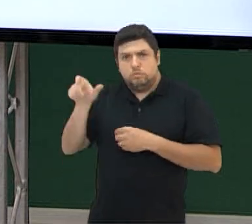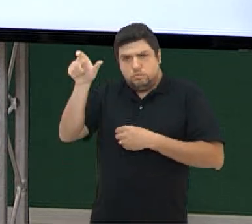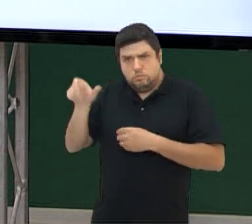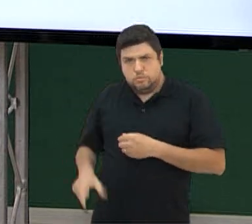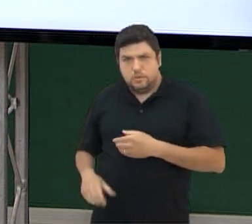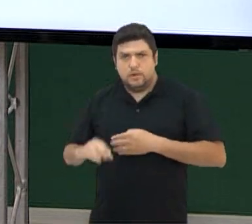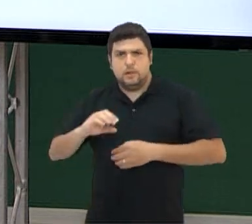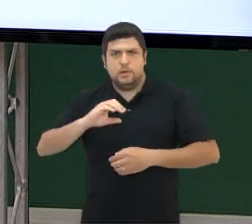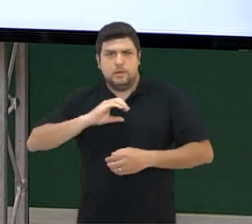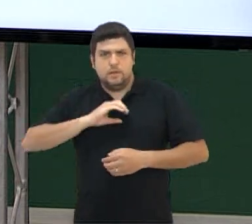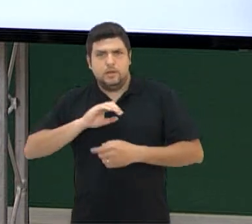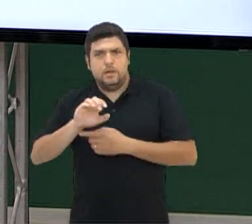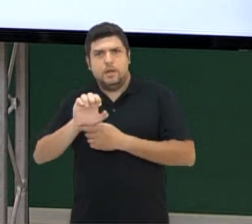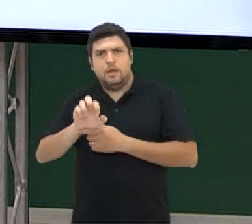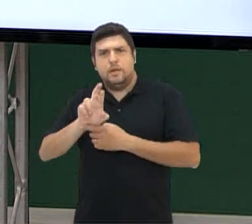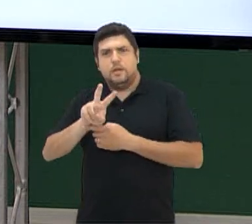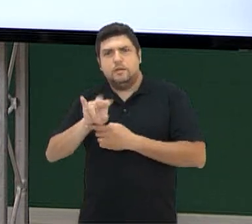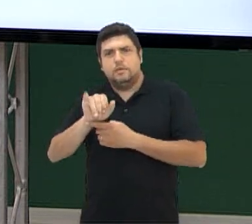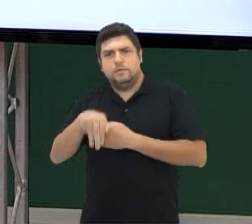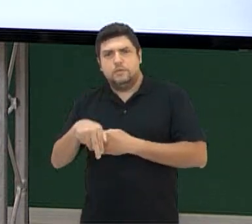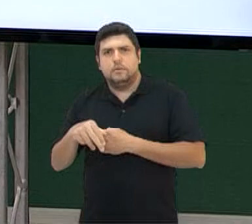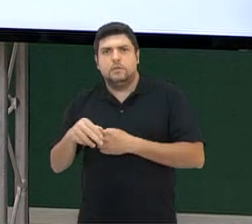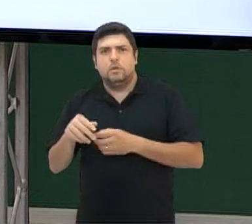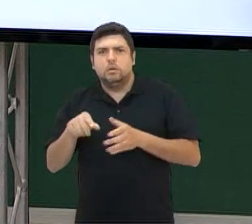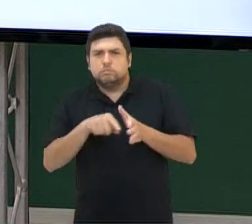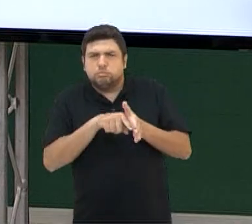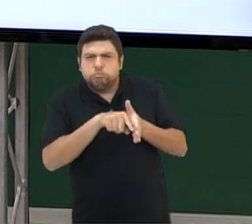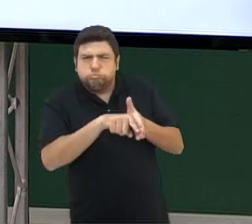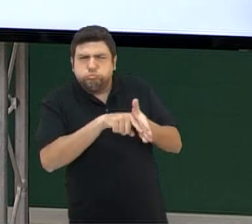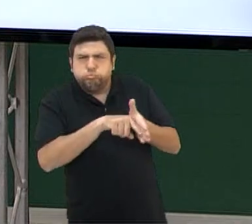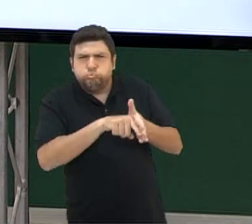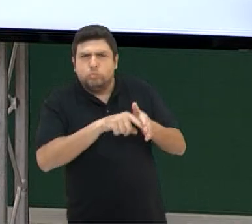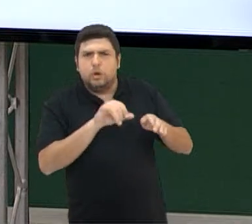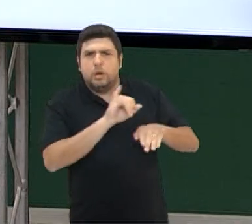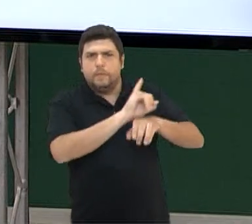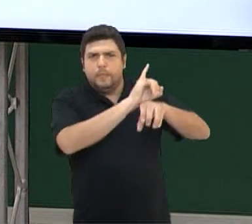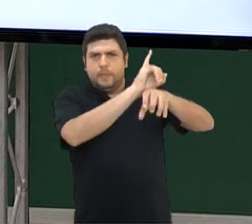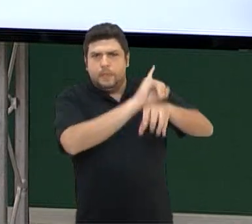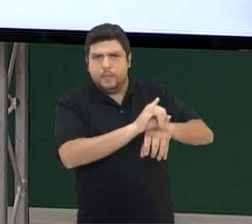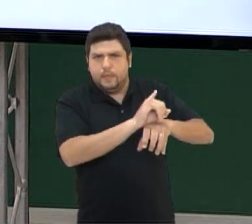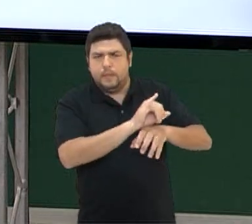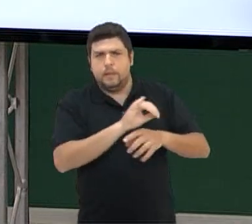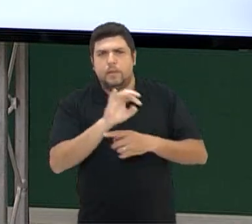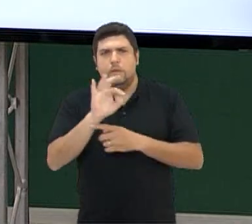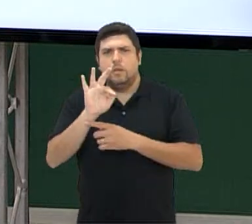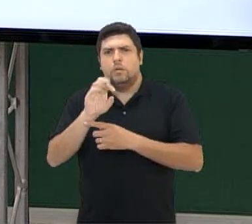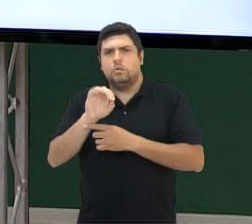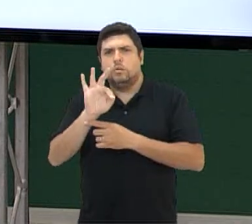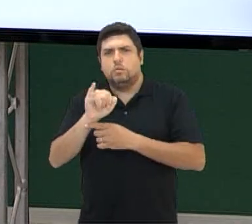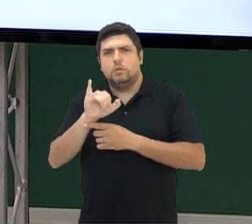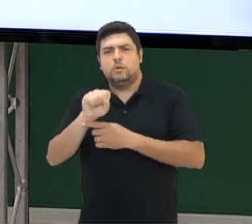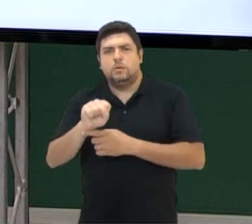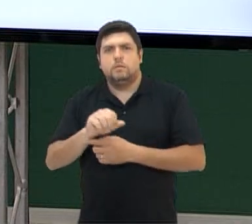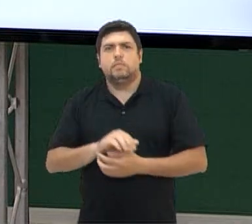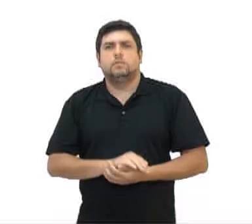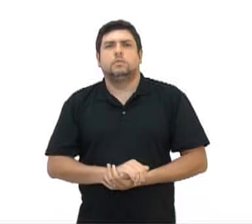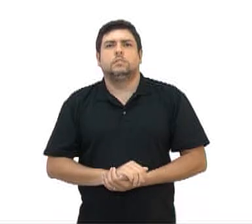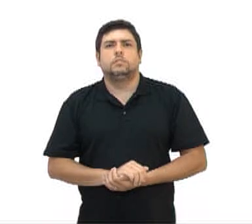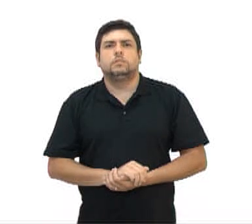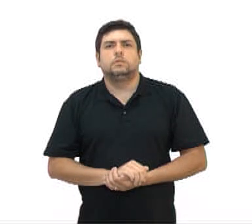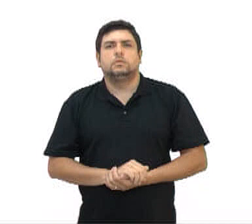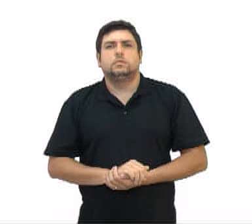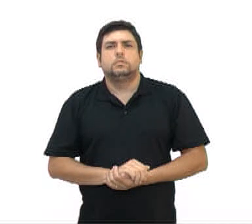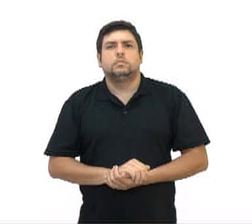canadense Erving Goffman. Então, ele é a base dessa instituição. Ele vai dizer o seguinte: